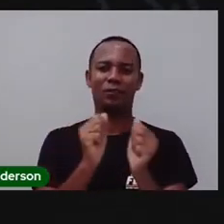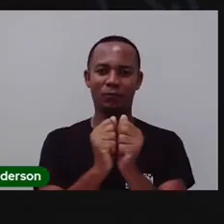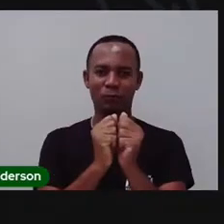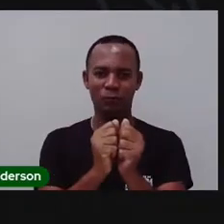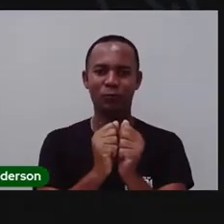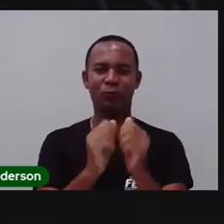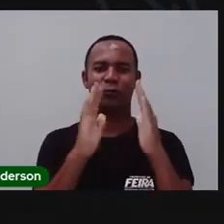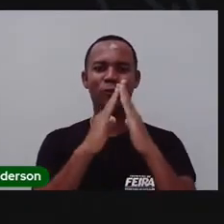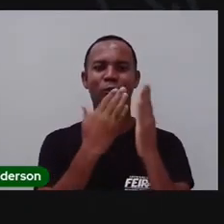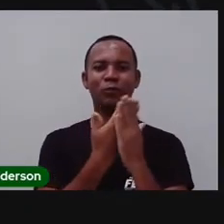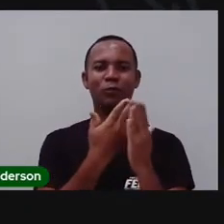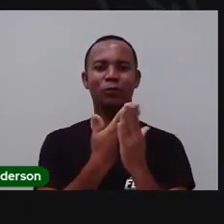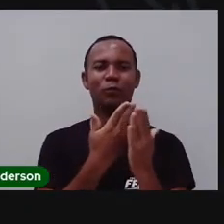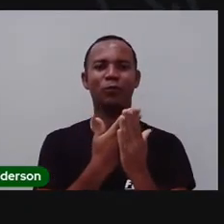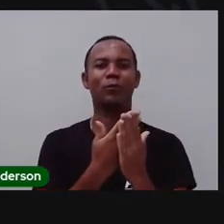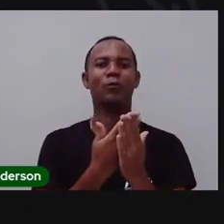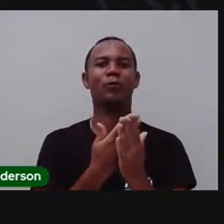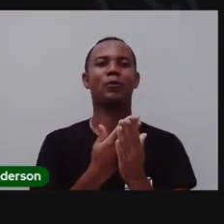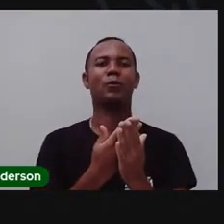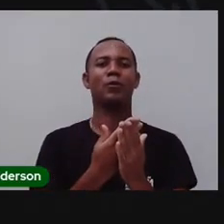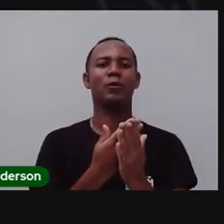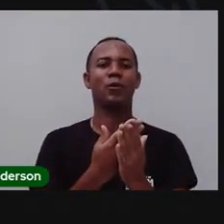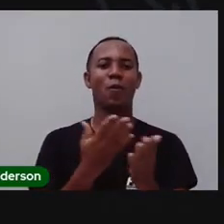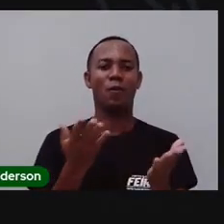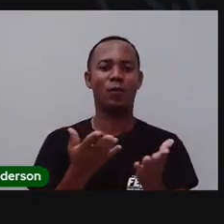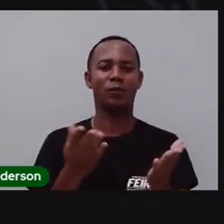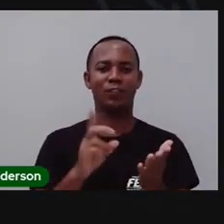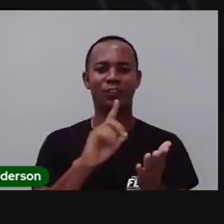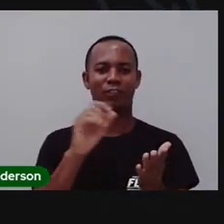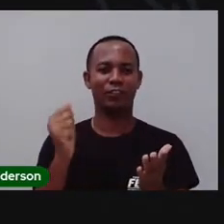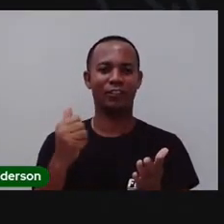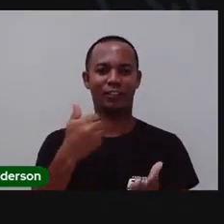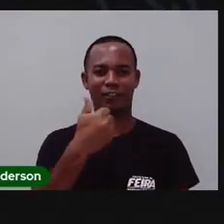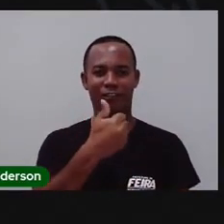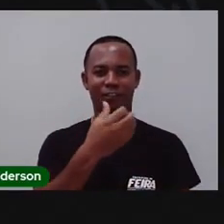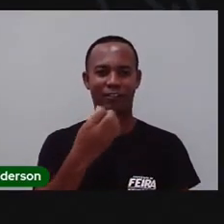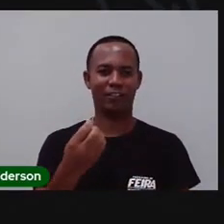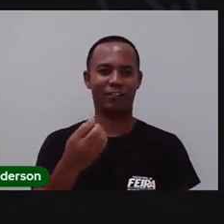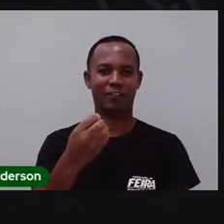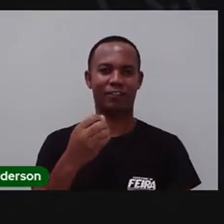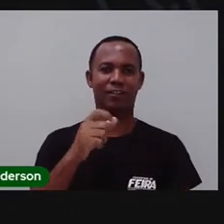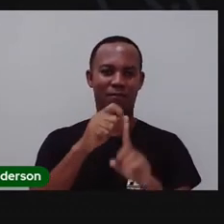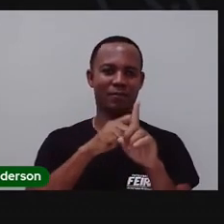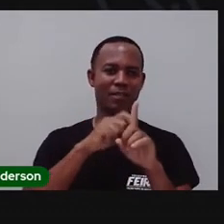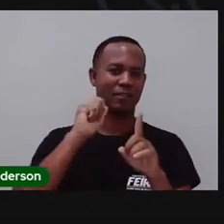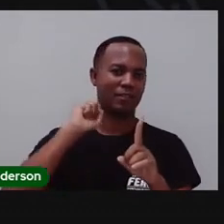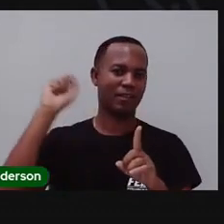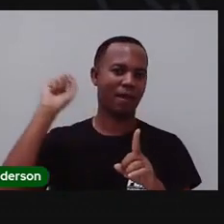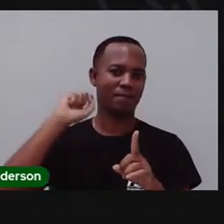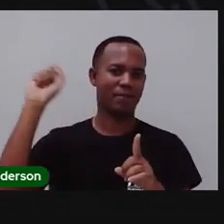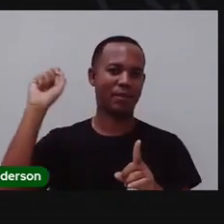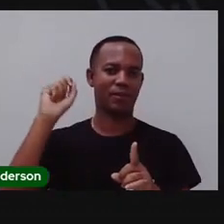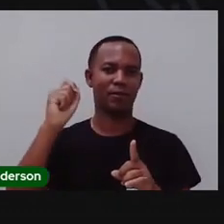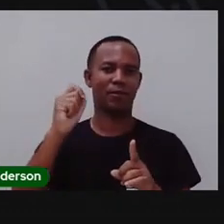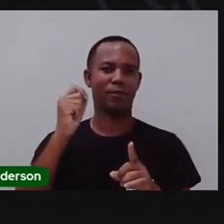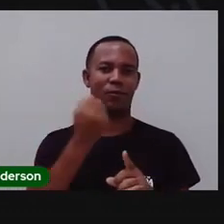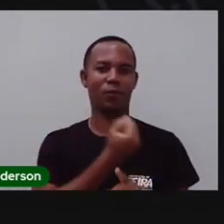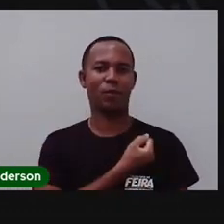vocês. Hoje, né, 16 de abril de 2021, a nossa aula de